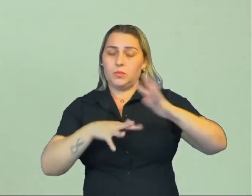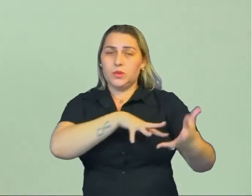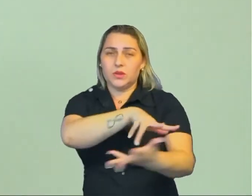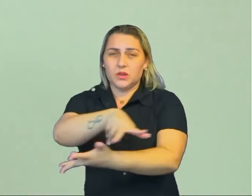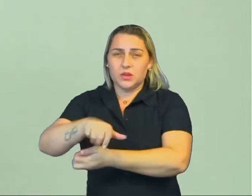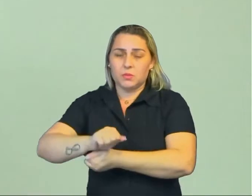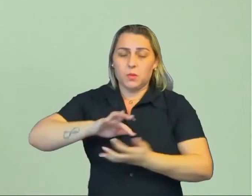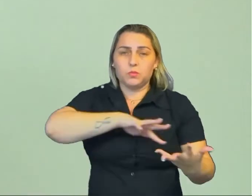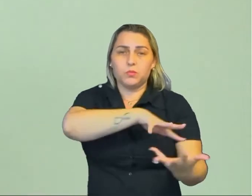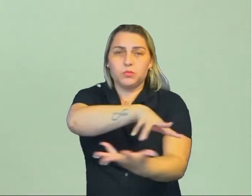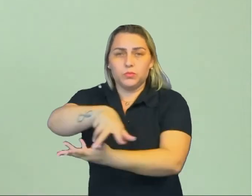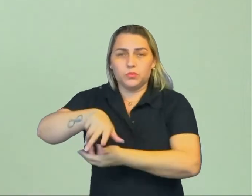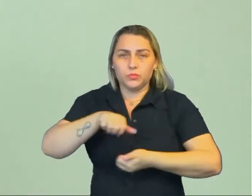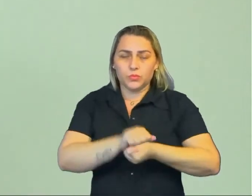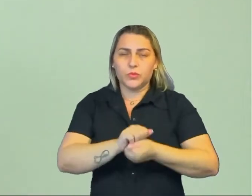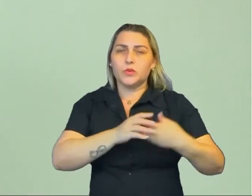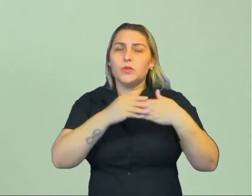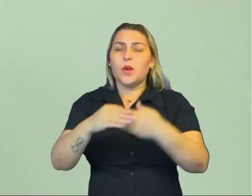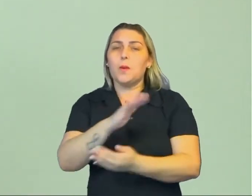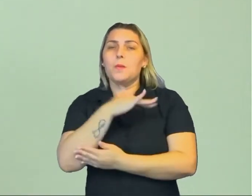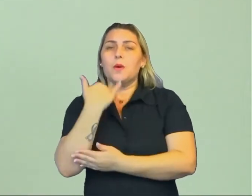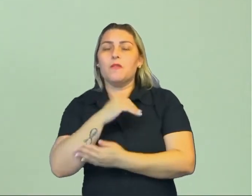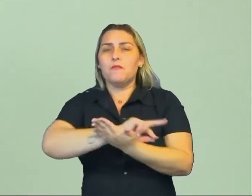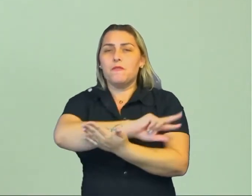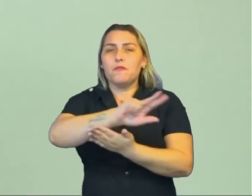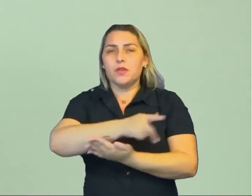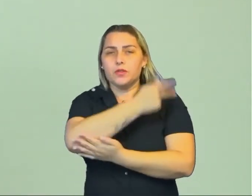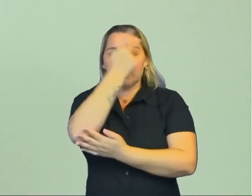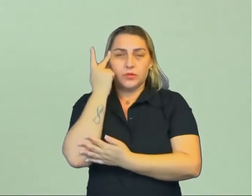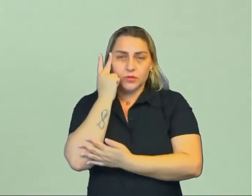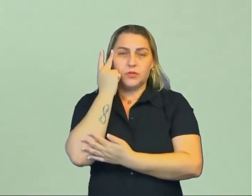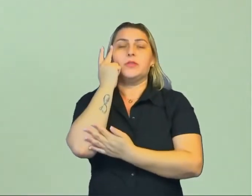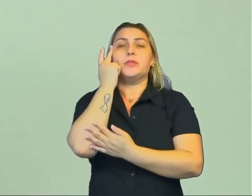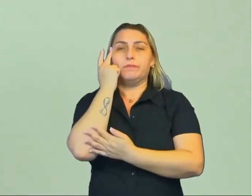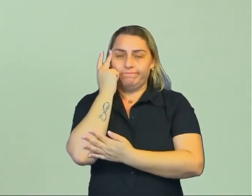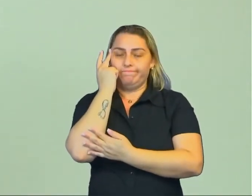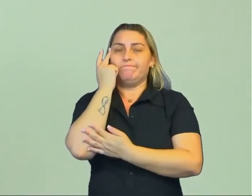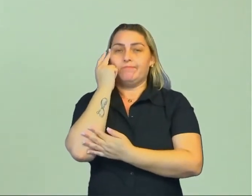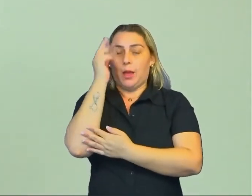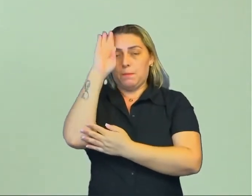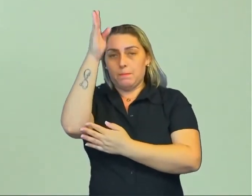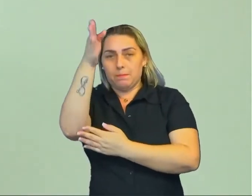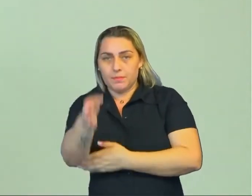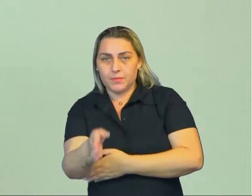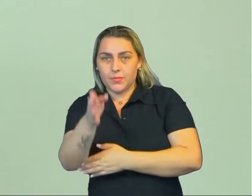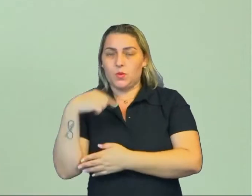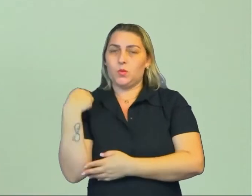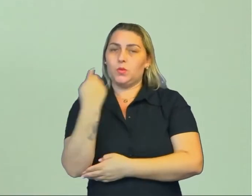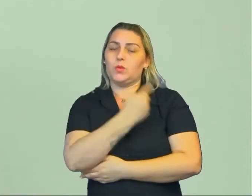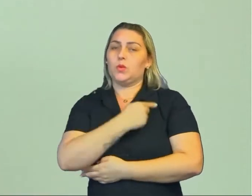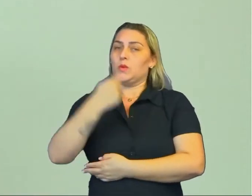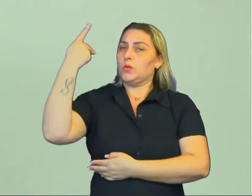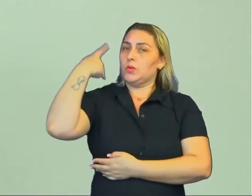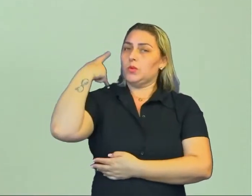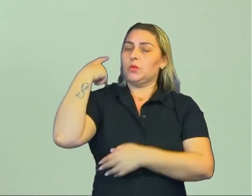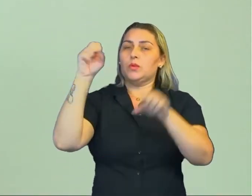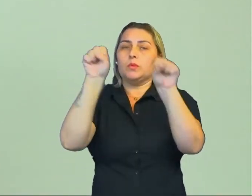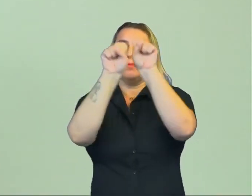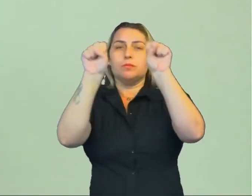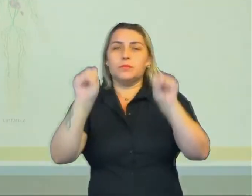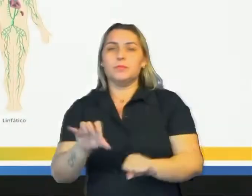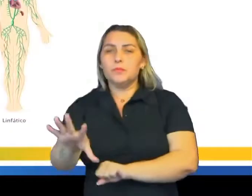pandemia mundial, que veio a óbito milhares de pessoas. E ele acometeu principalmente o nosso sistema